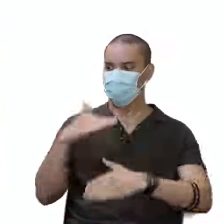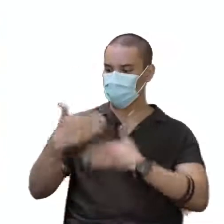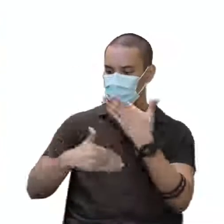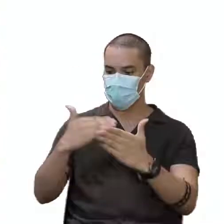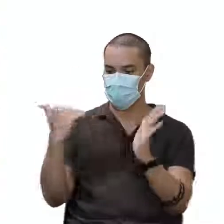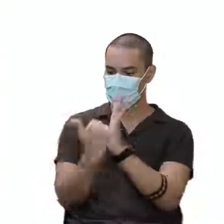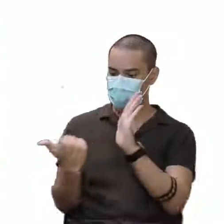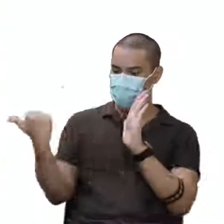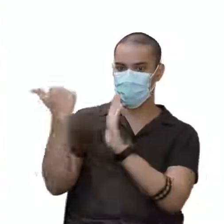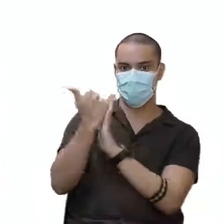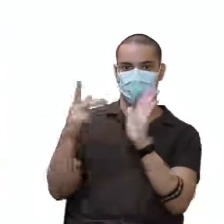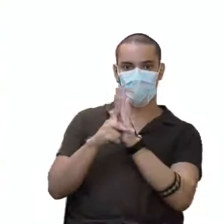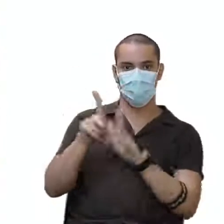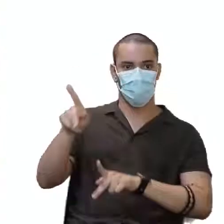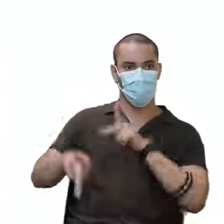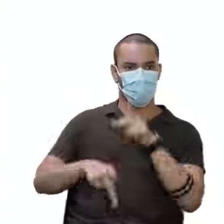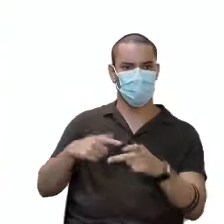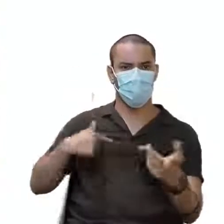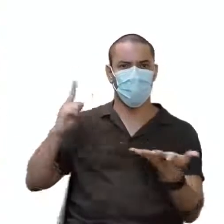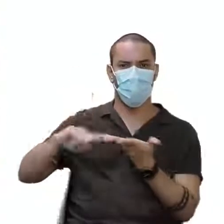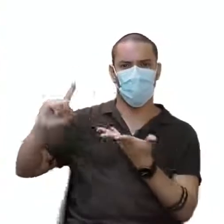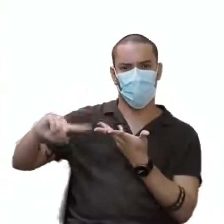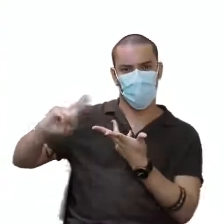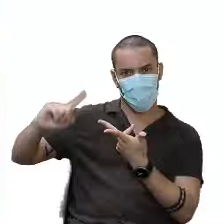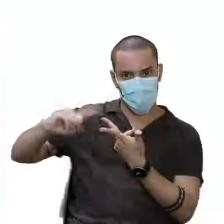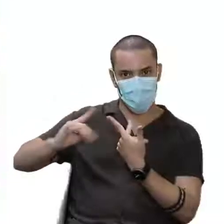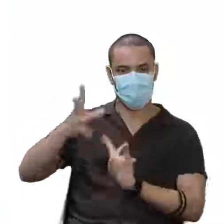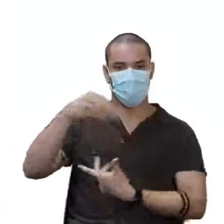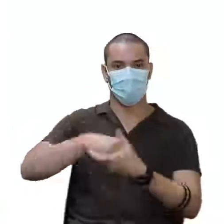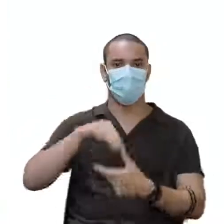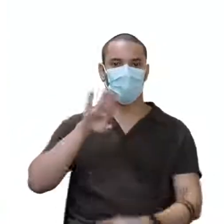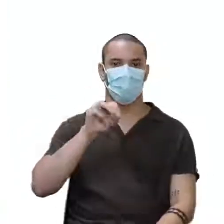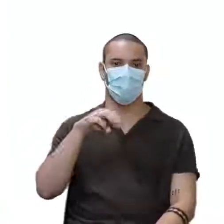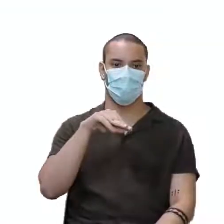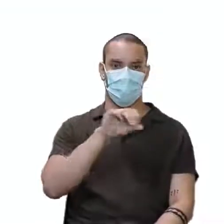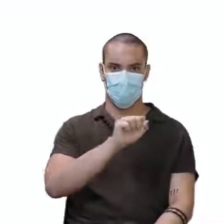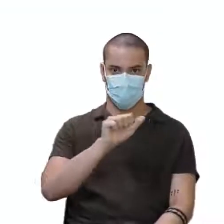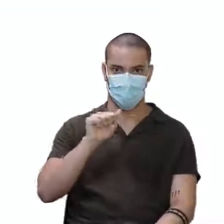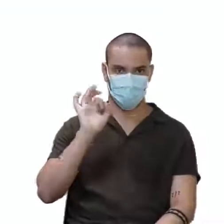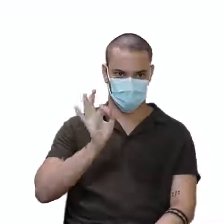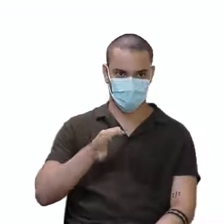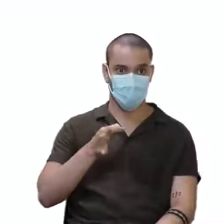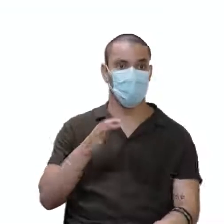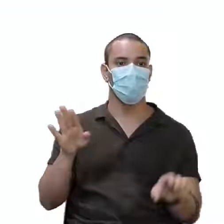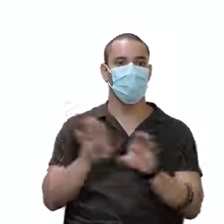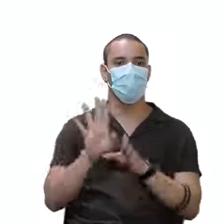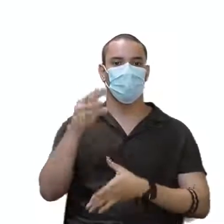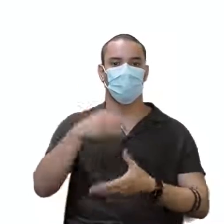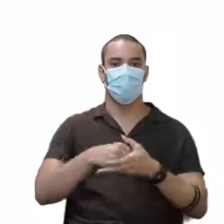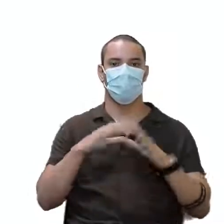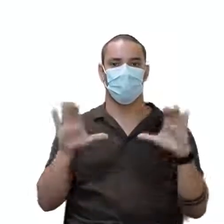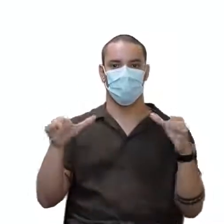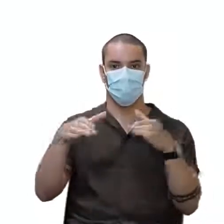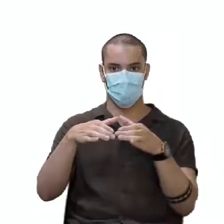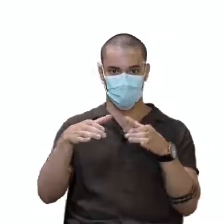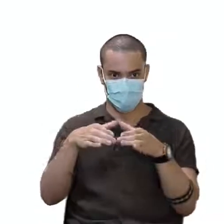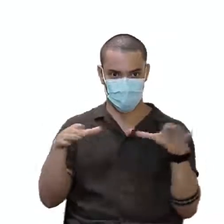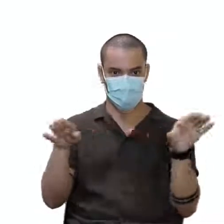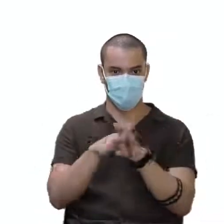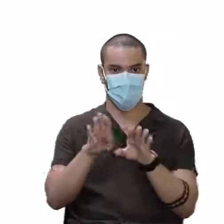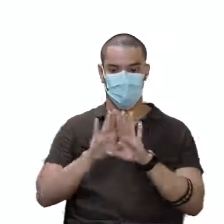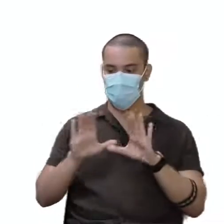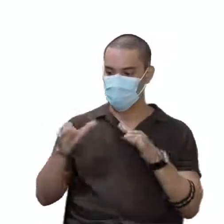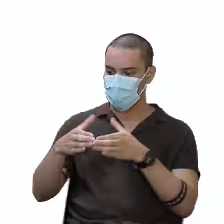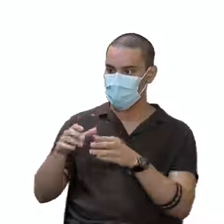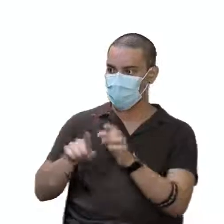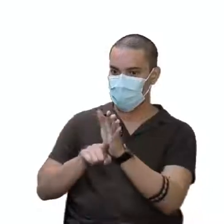progressivo aumento da população, da diversidade dessas espécies na biomassa total, né? Essa estabilidade de uma